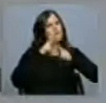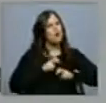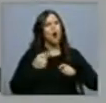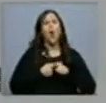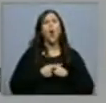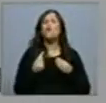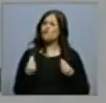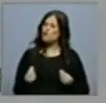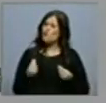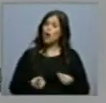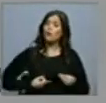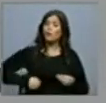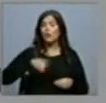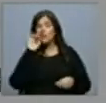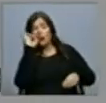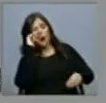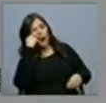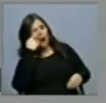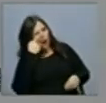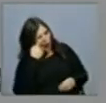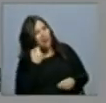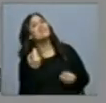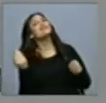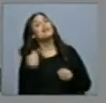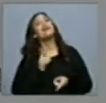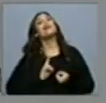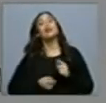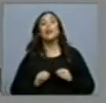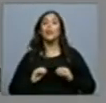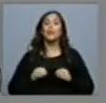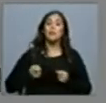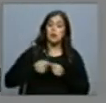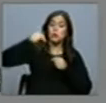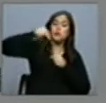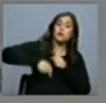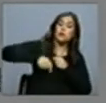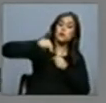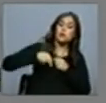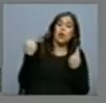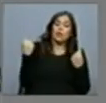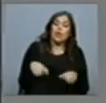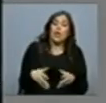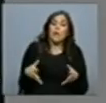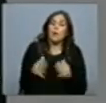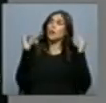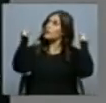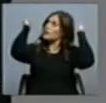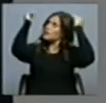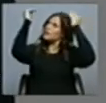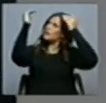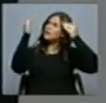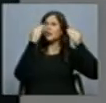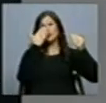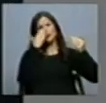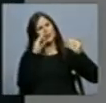interessantíssima. Nós já desconfiávamos há algum tempo que no hemisfério sul havia uma grande parte do céu que era preenchido por